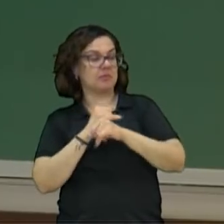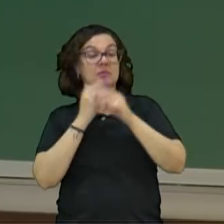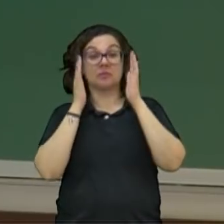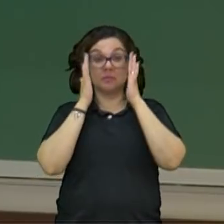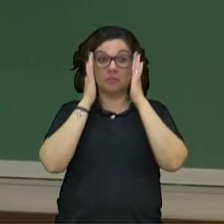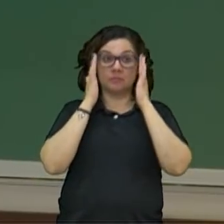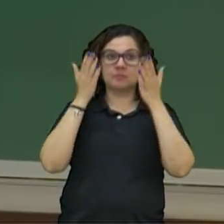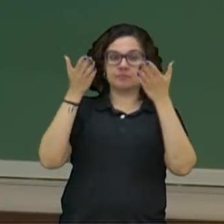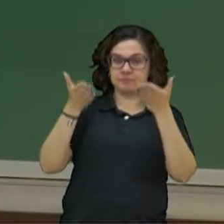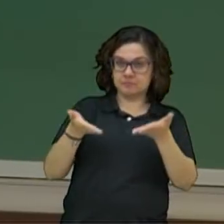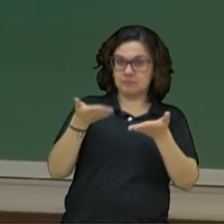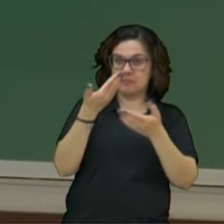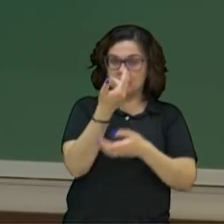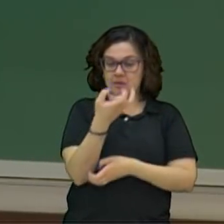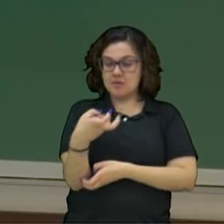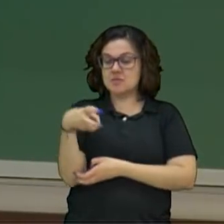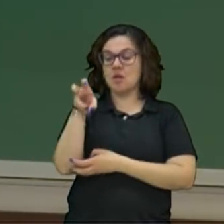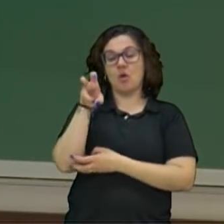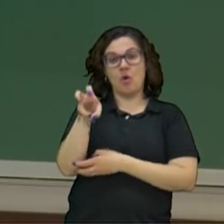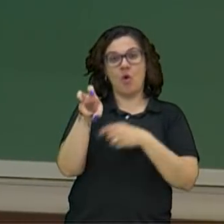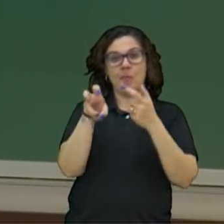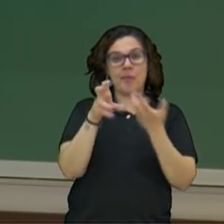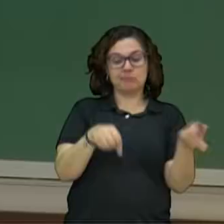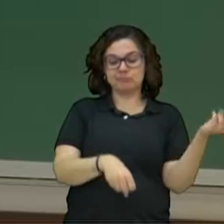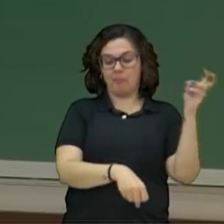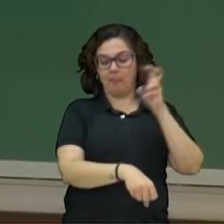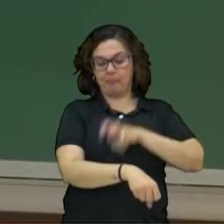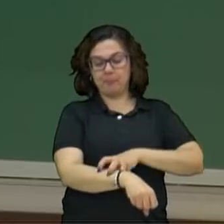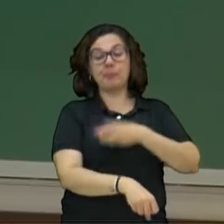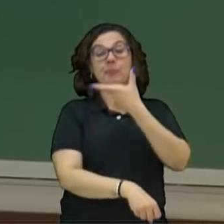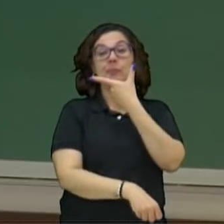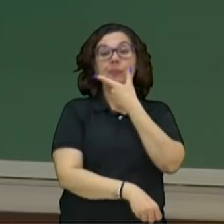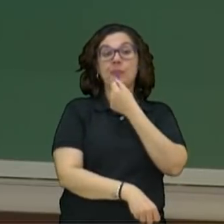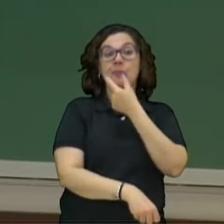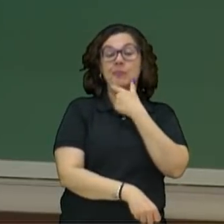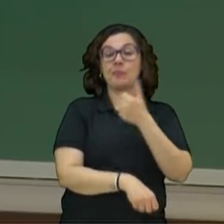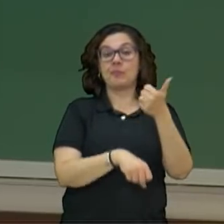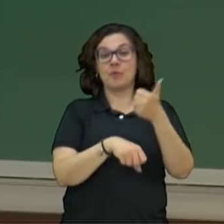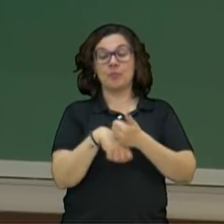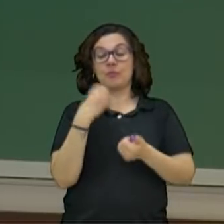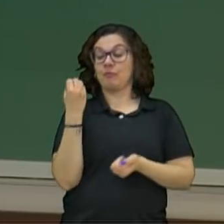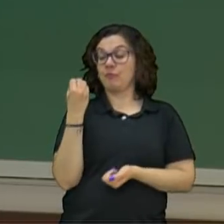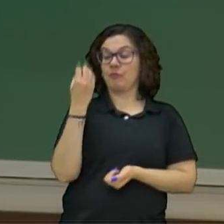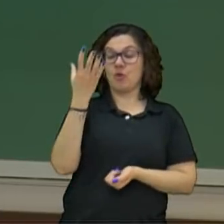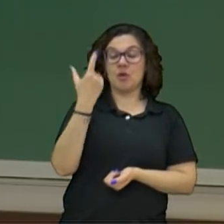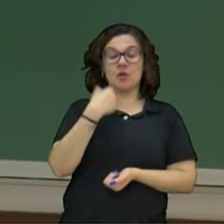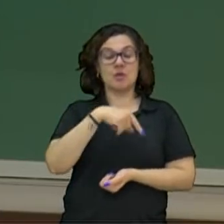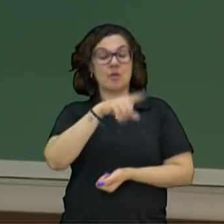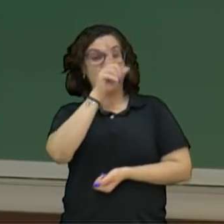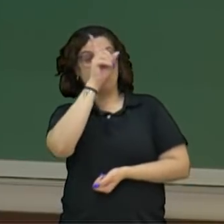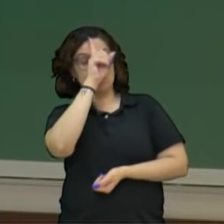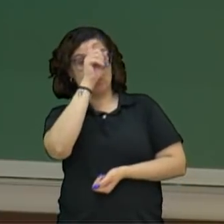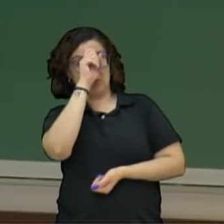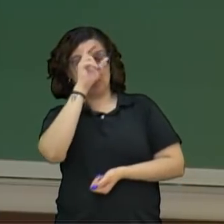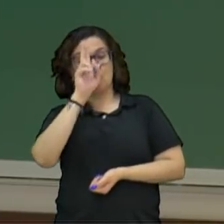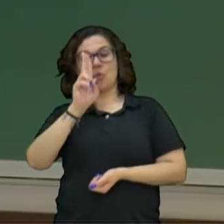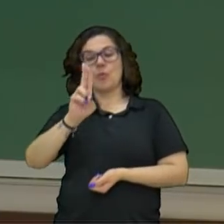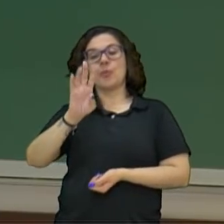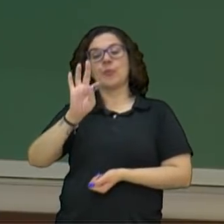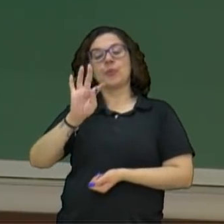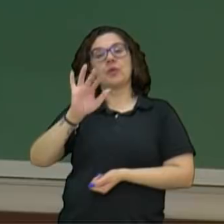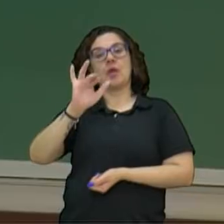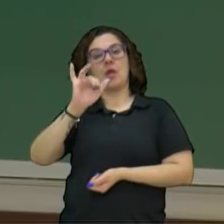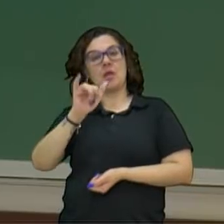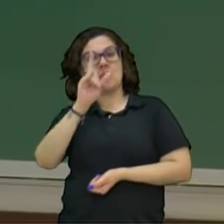E essa cobra, ela picou o seu dono. E esse dono foi para a UTI, a unidade de